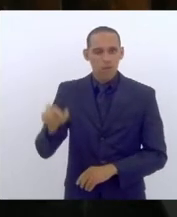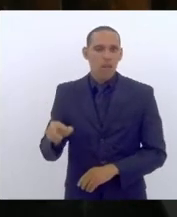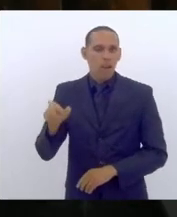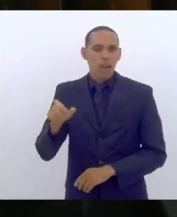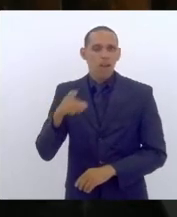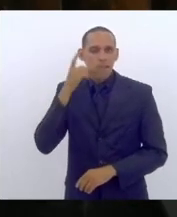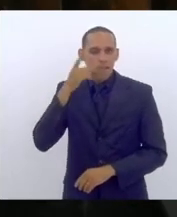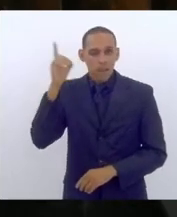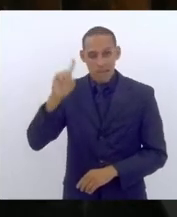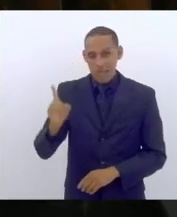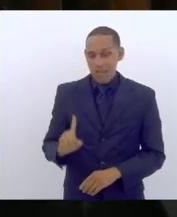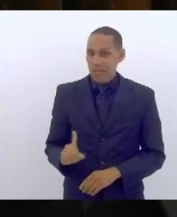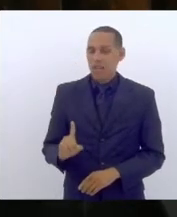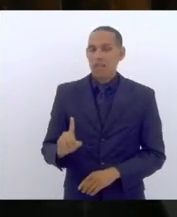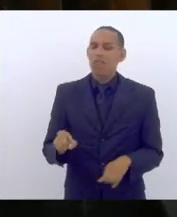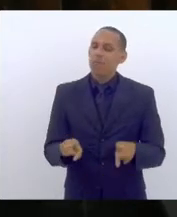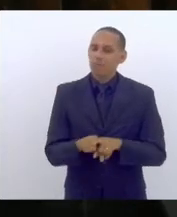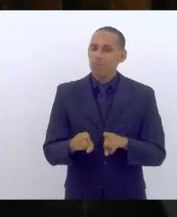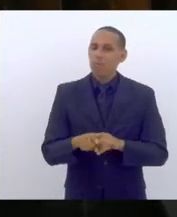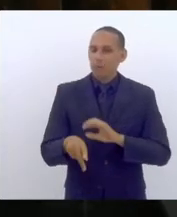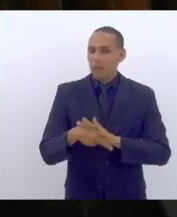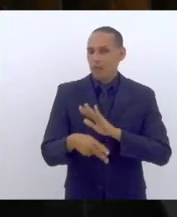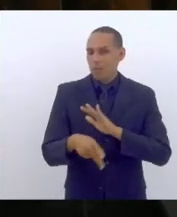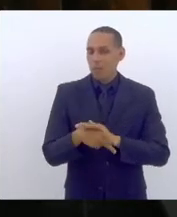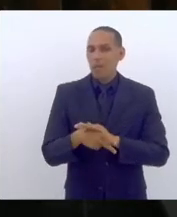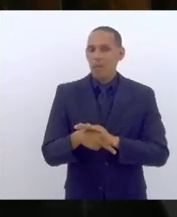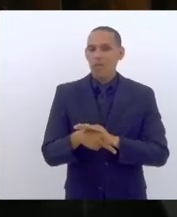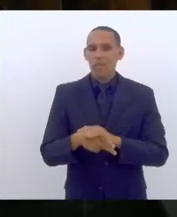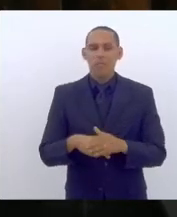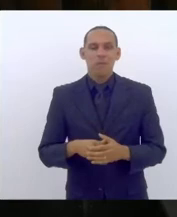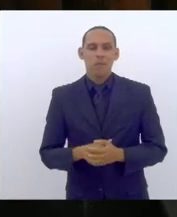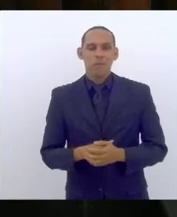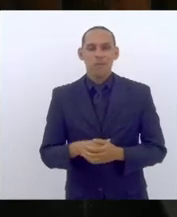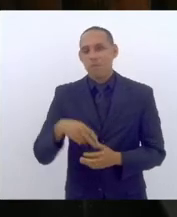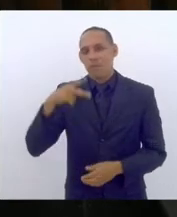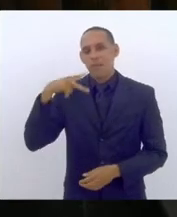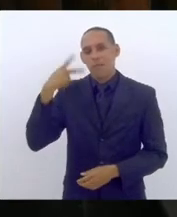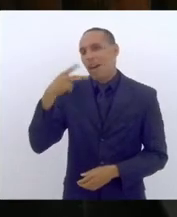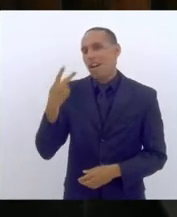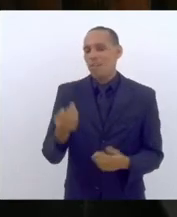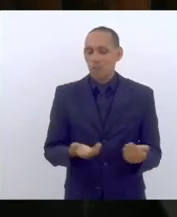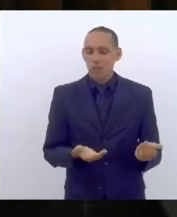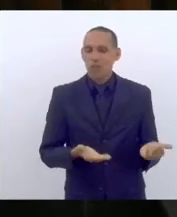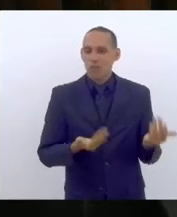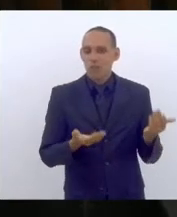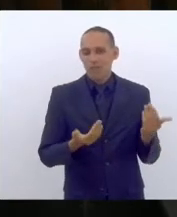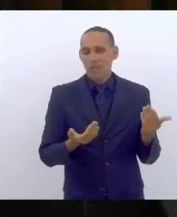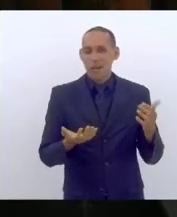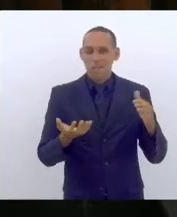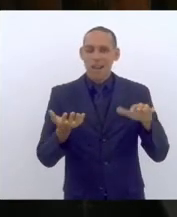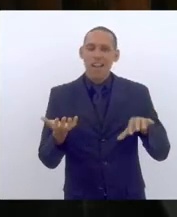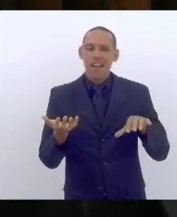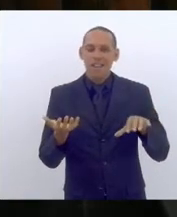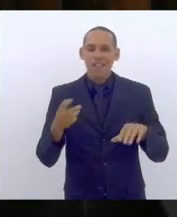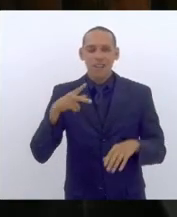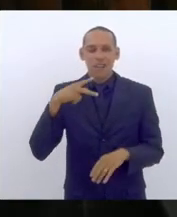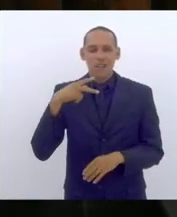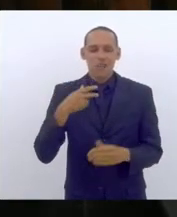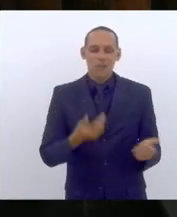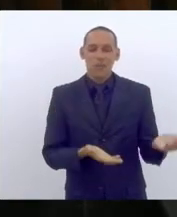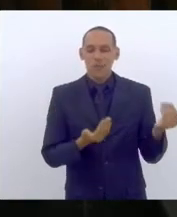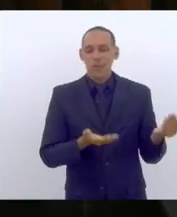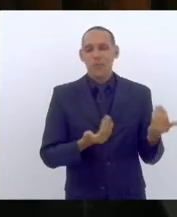originários do oriundos do Parlamento juvenil né é